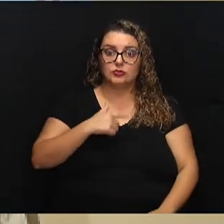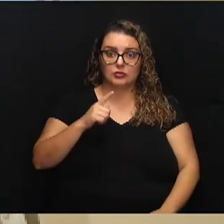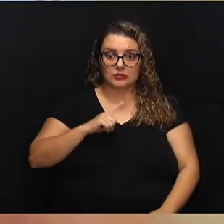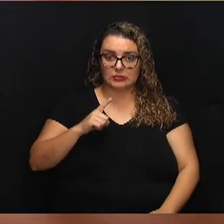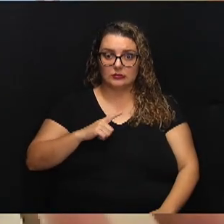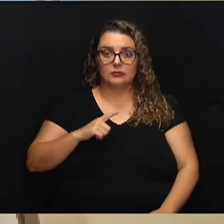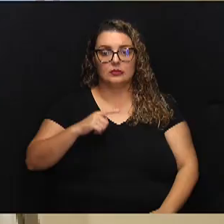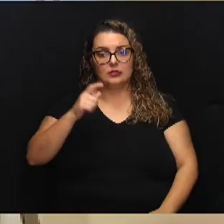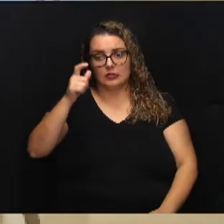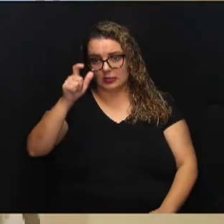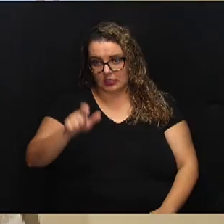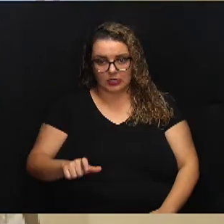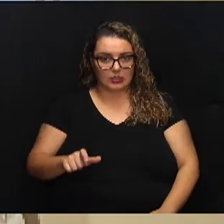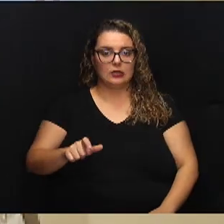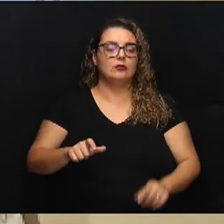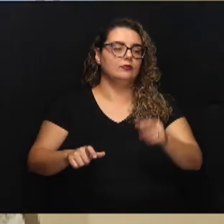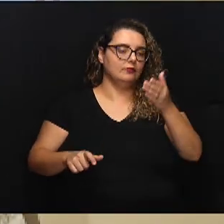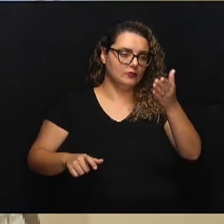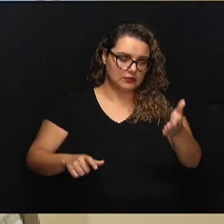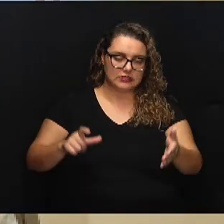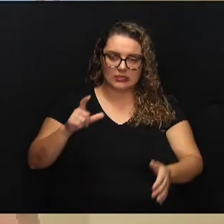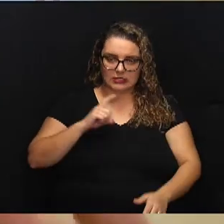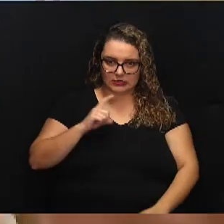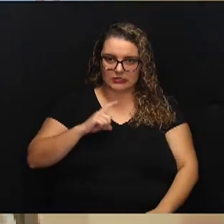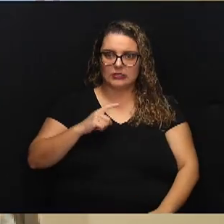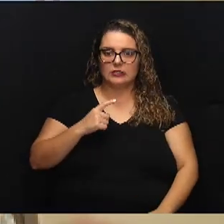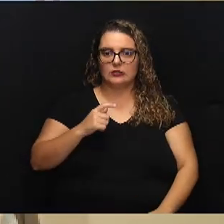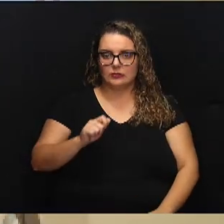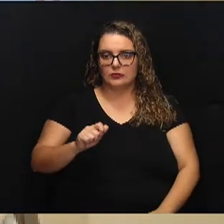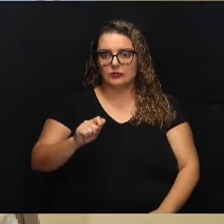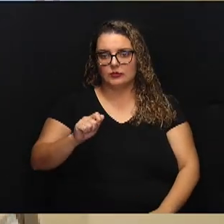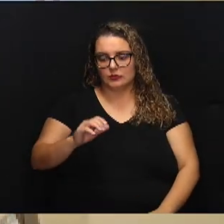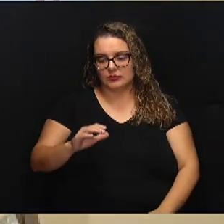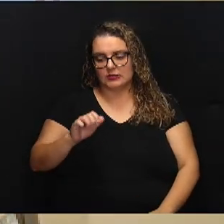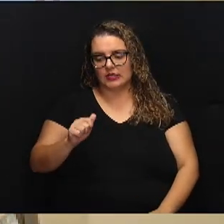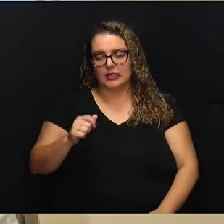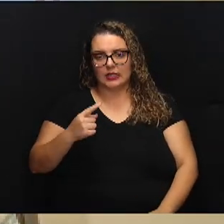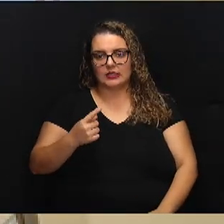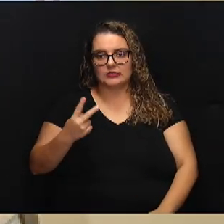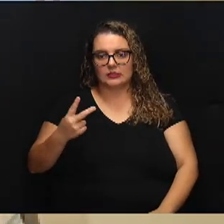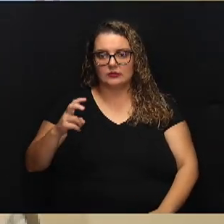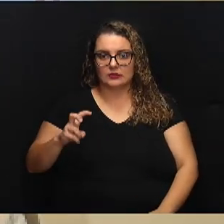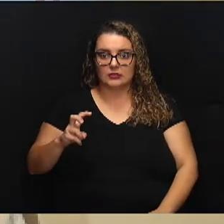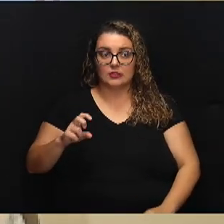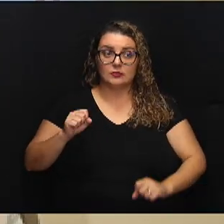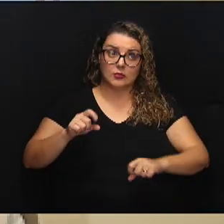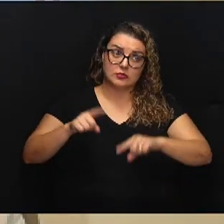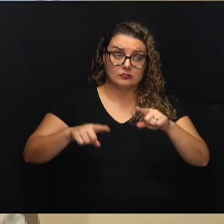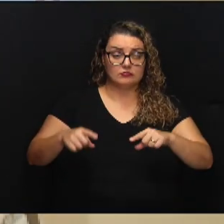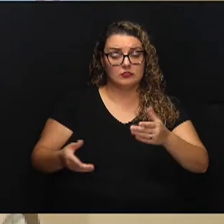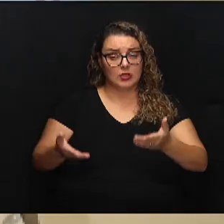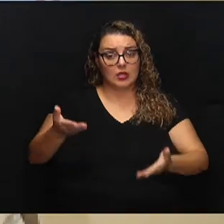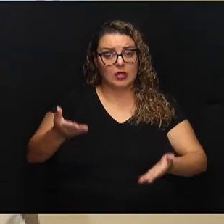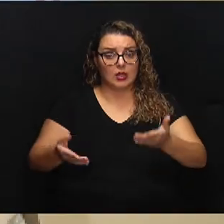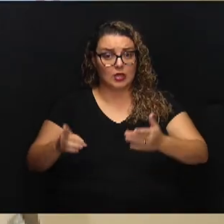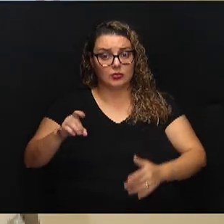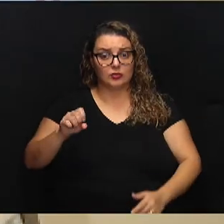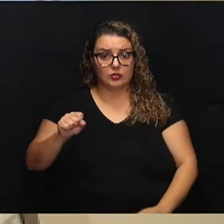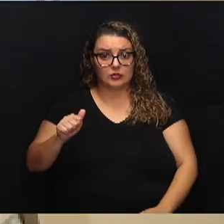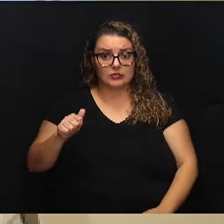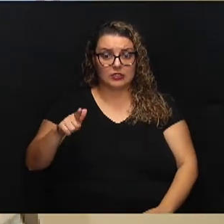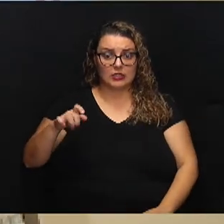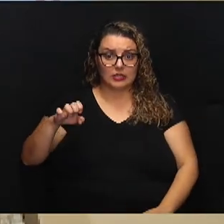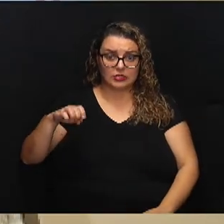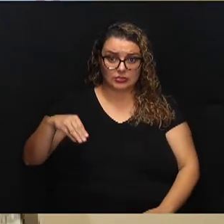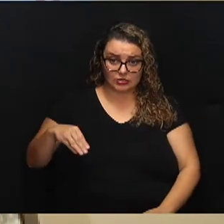tenho um CA-125, você tem um CA-125, e isso pode variar as dosagens entre si. As dosagens do